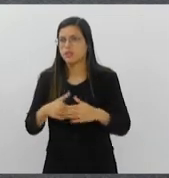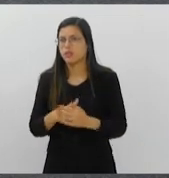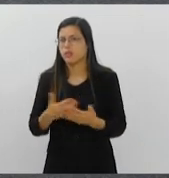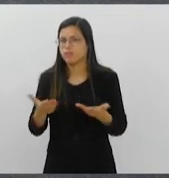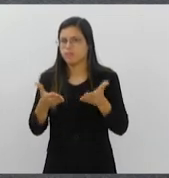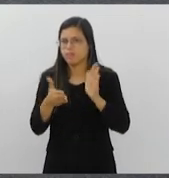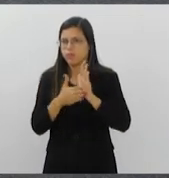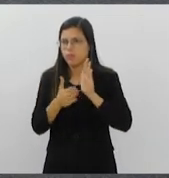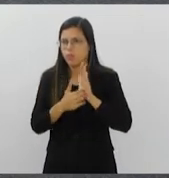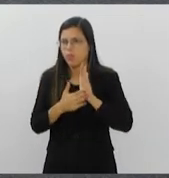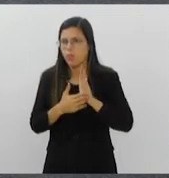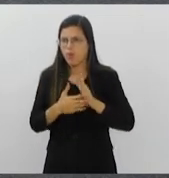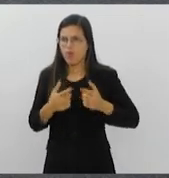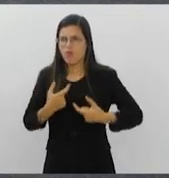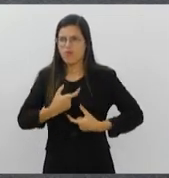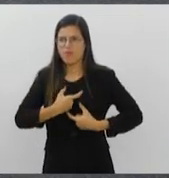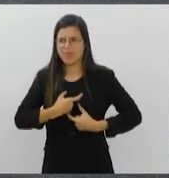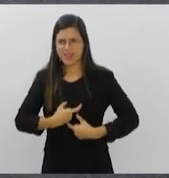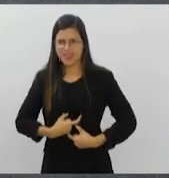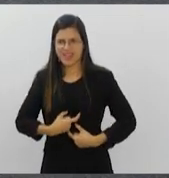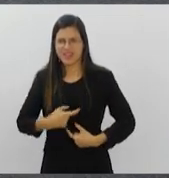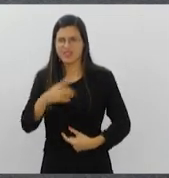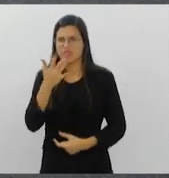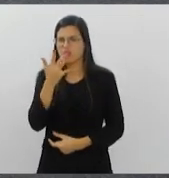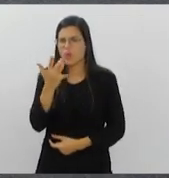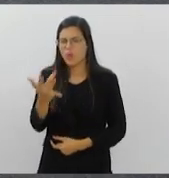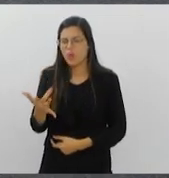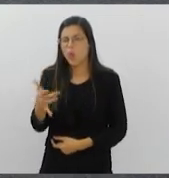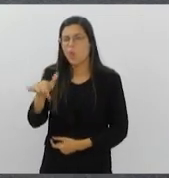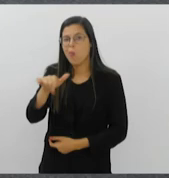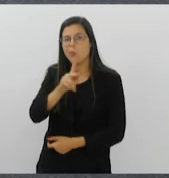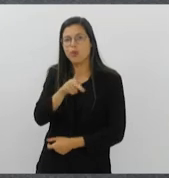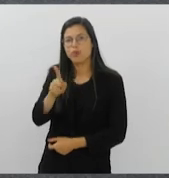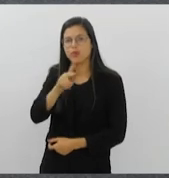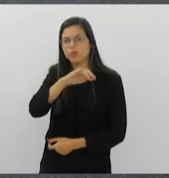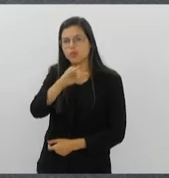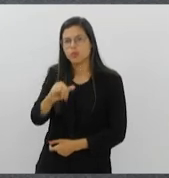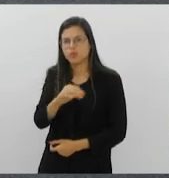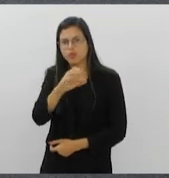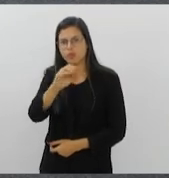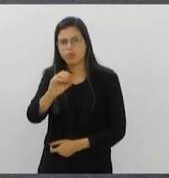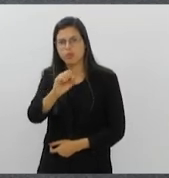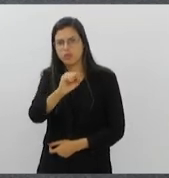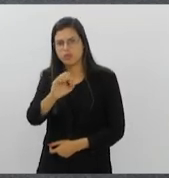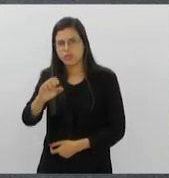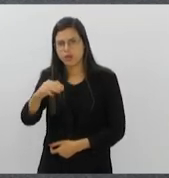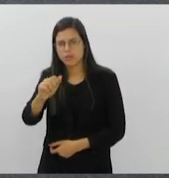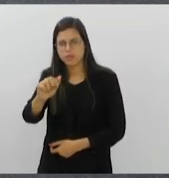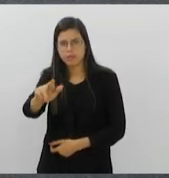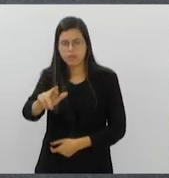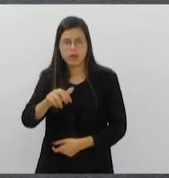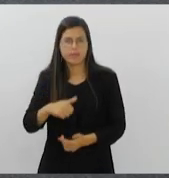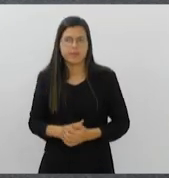uma medalha de ouro ao professor Josemar, porque o professor Josemar, passado